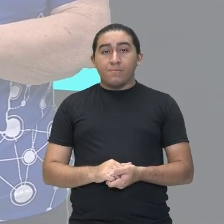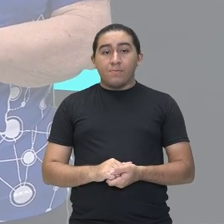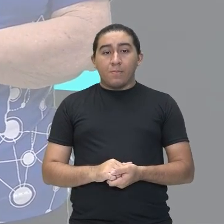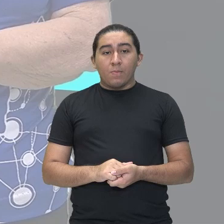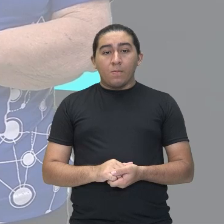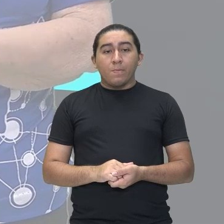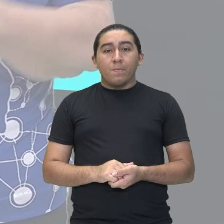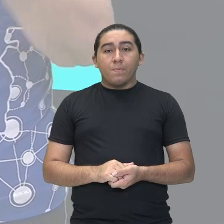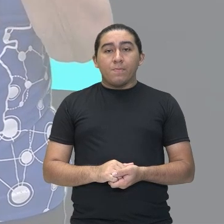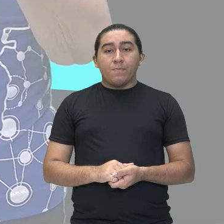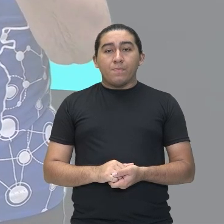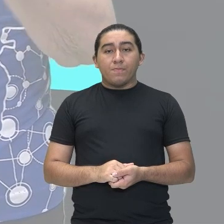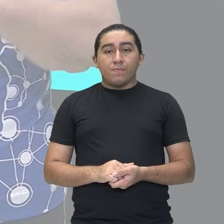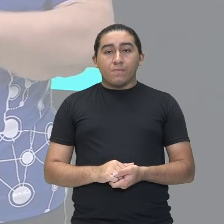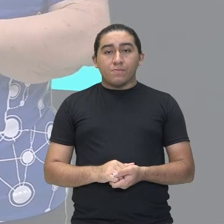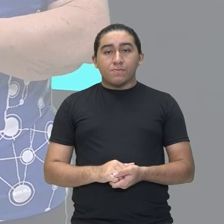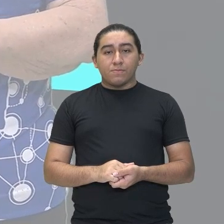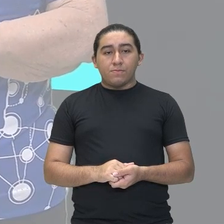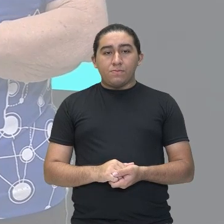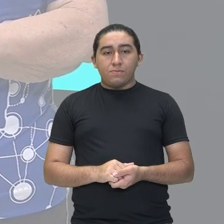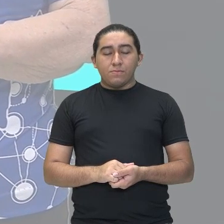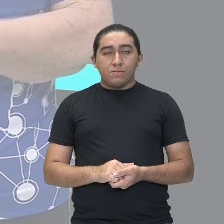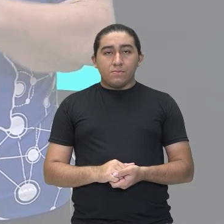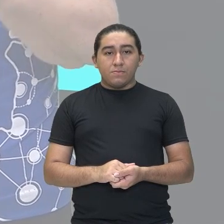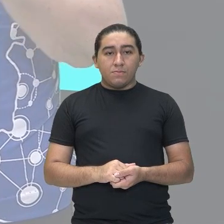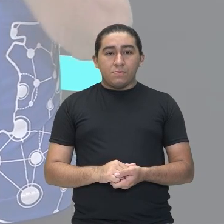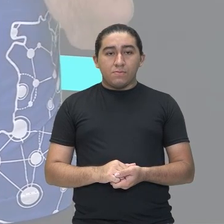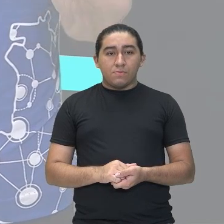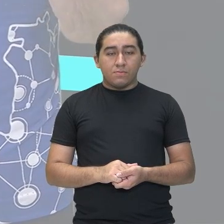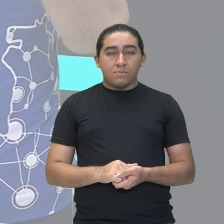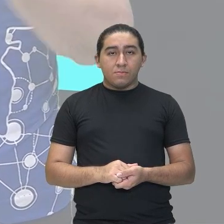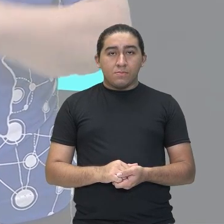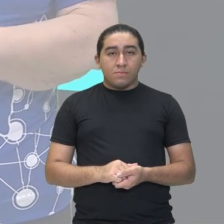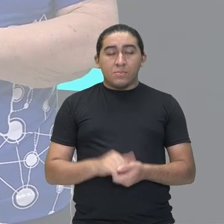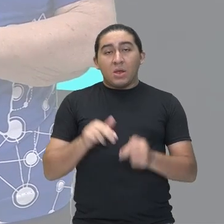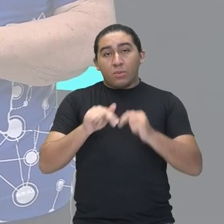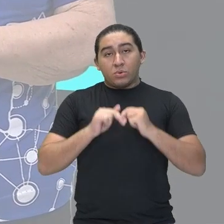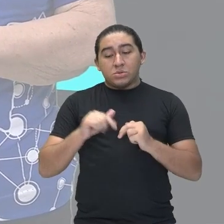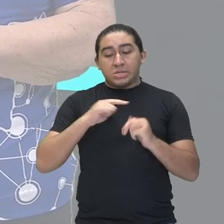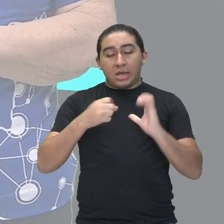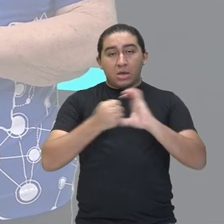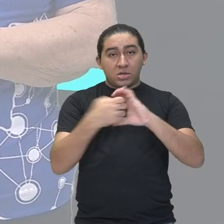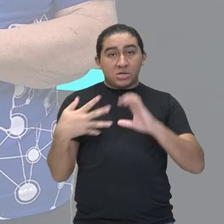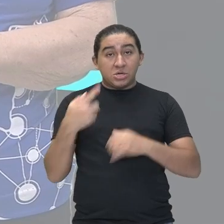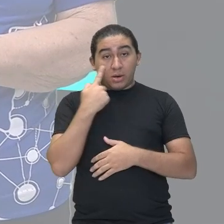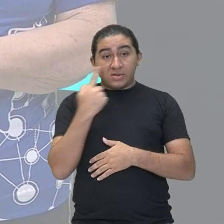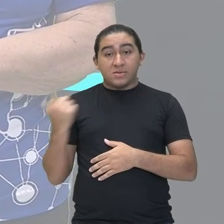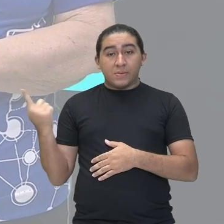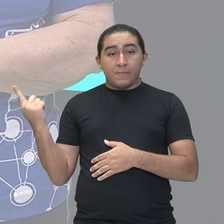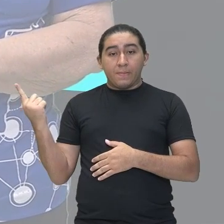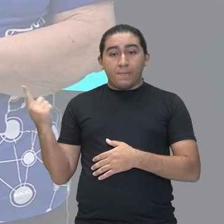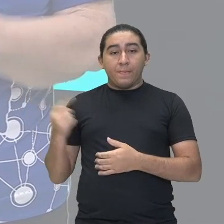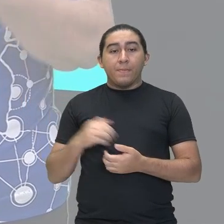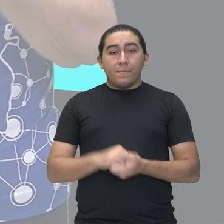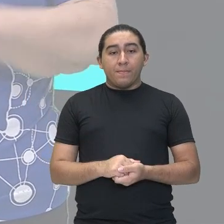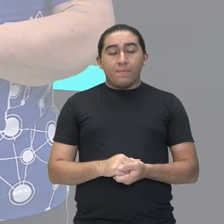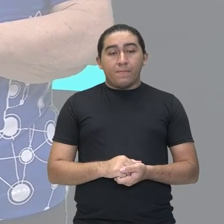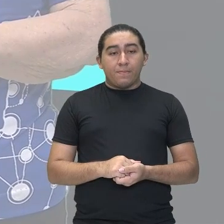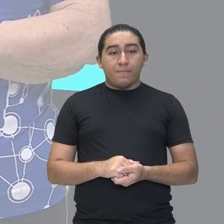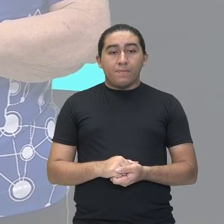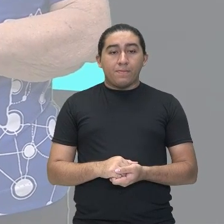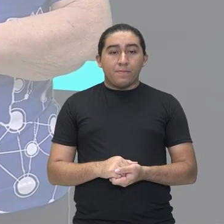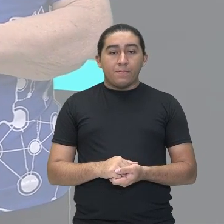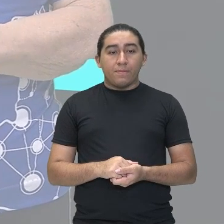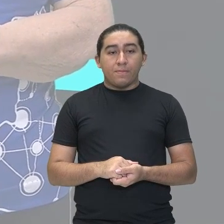do antropocentrismo. Por isso, acontece esse exagero e rebuscamento, tá? O